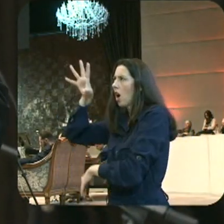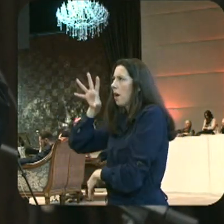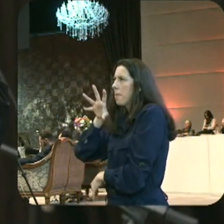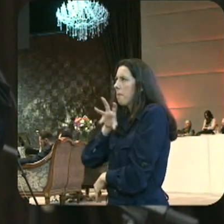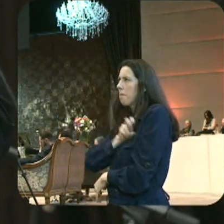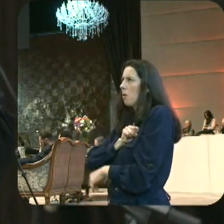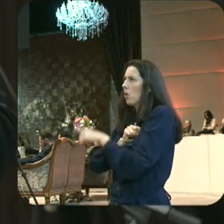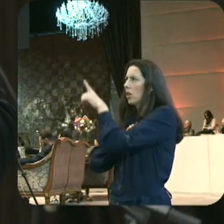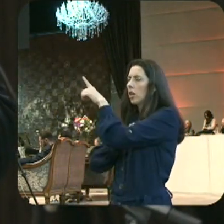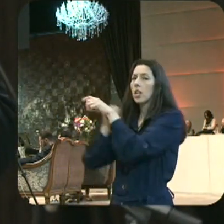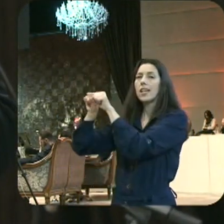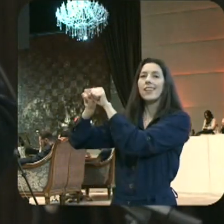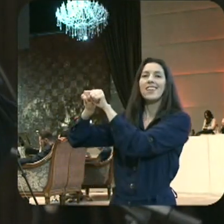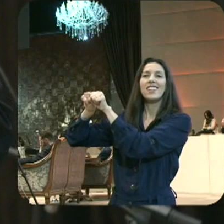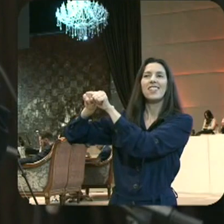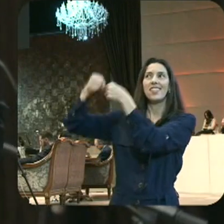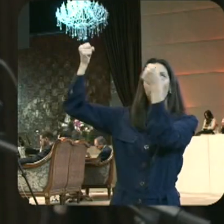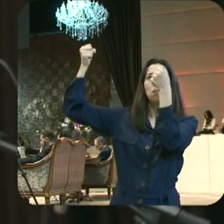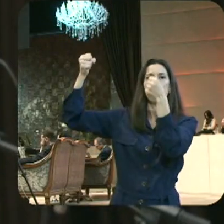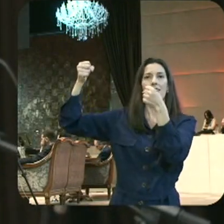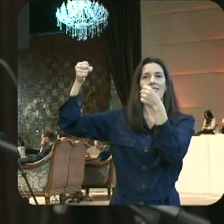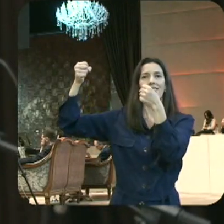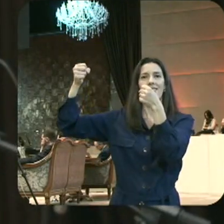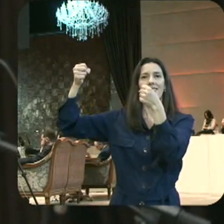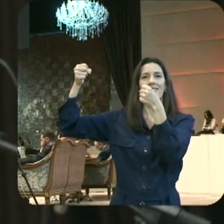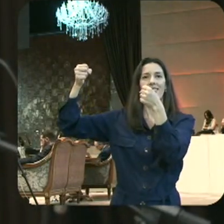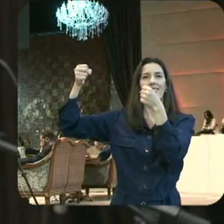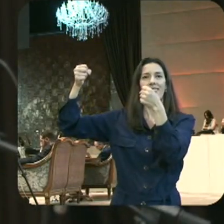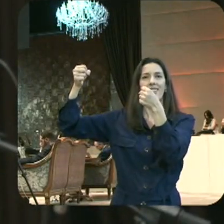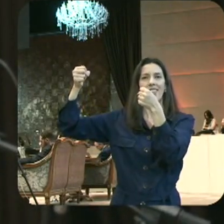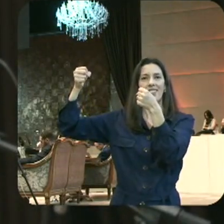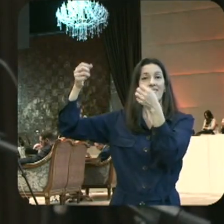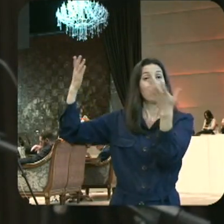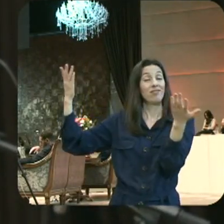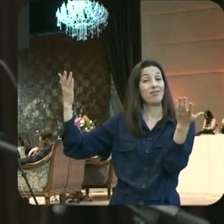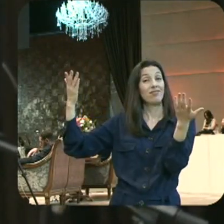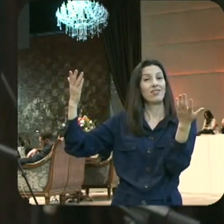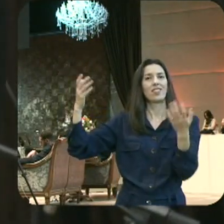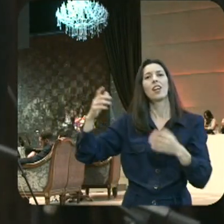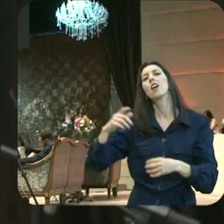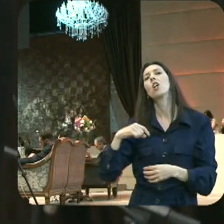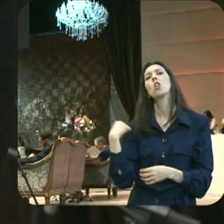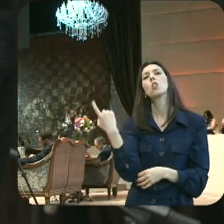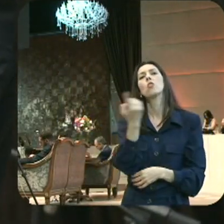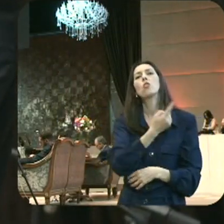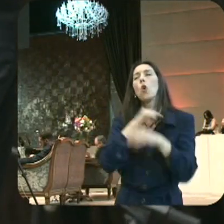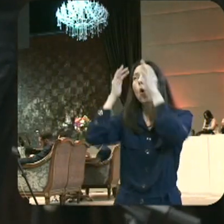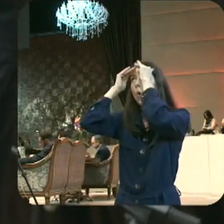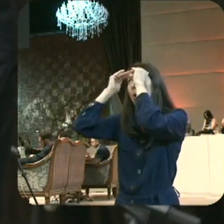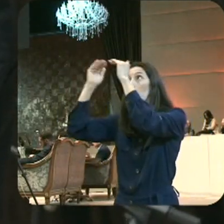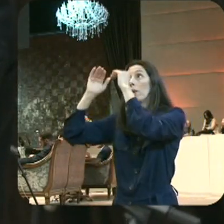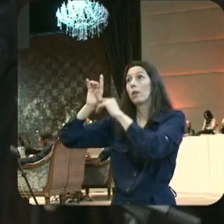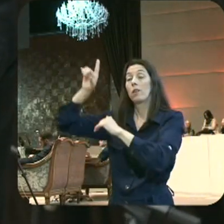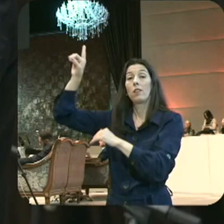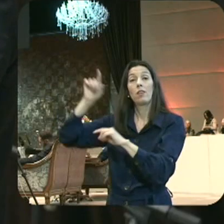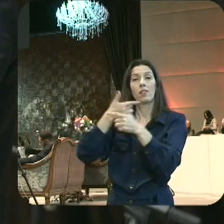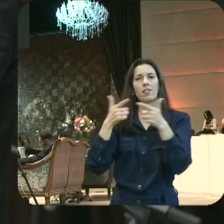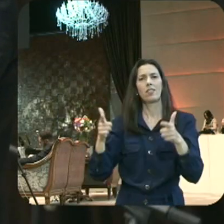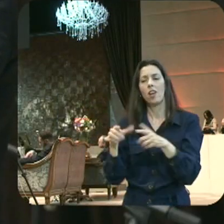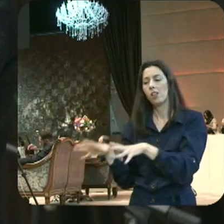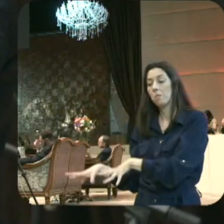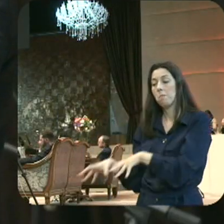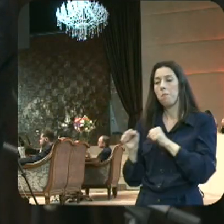entre um homem e uma mulher, ou entre o homem e Deus. Assim, reter o que era